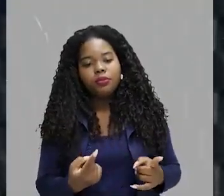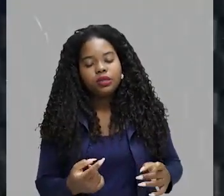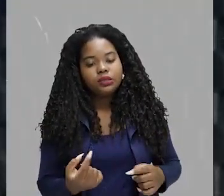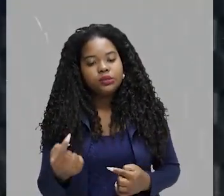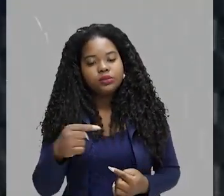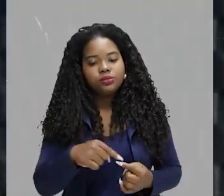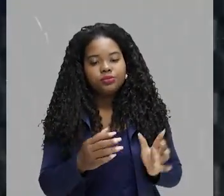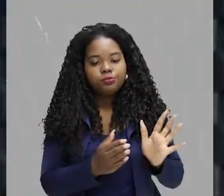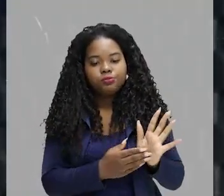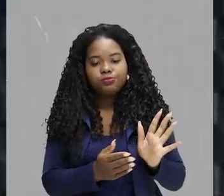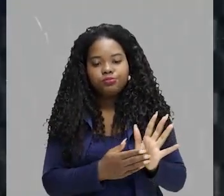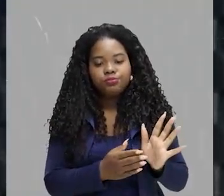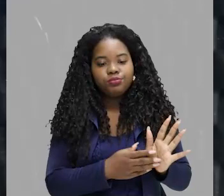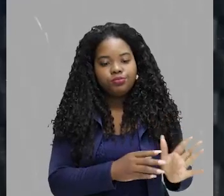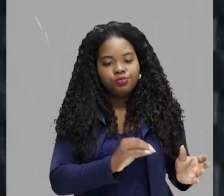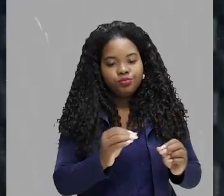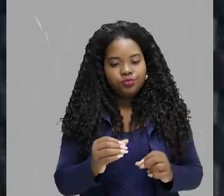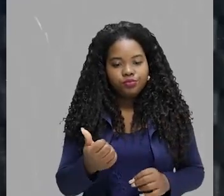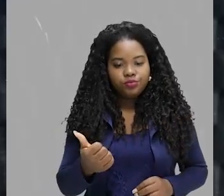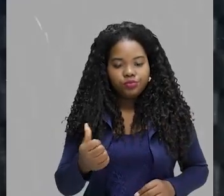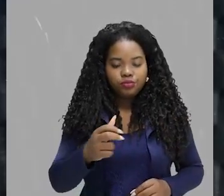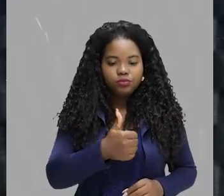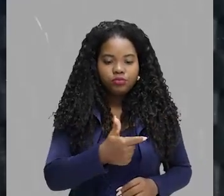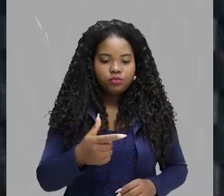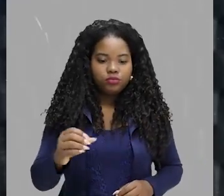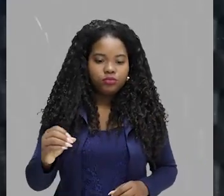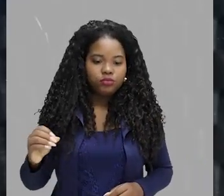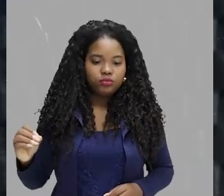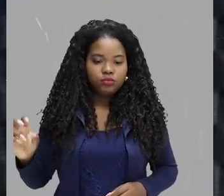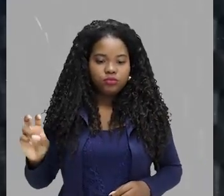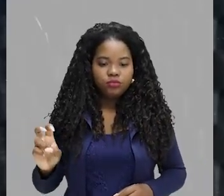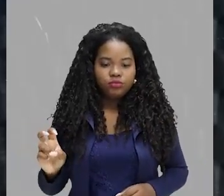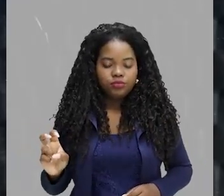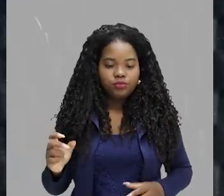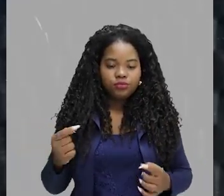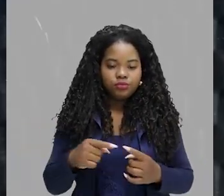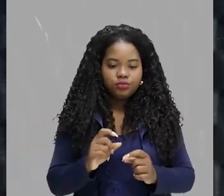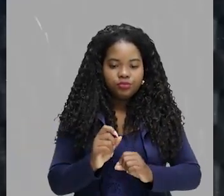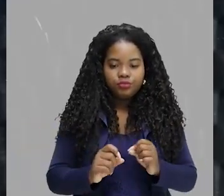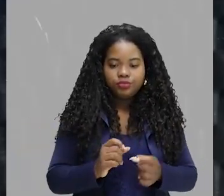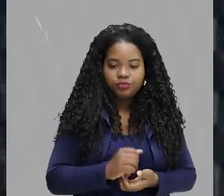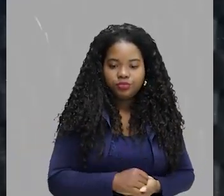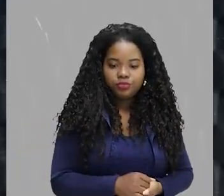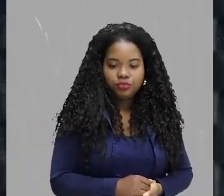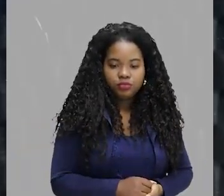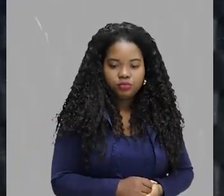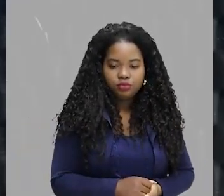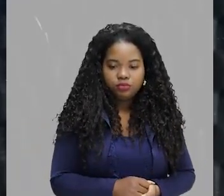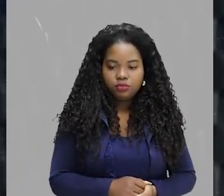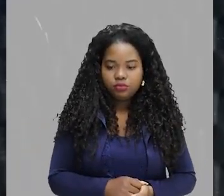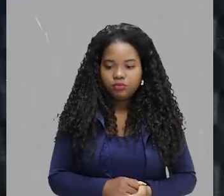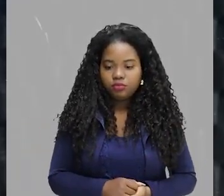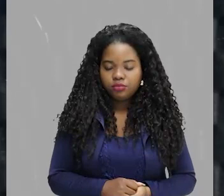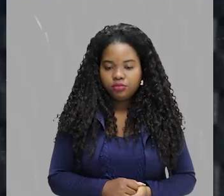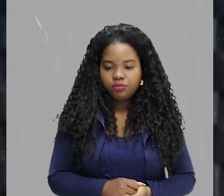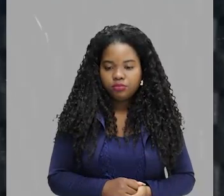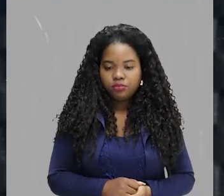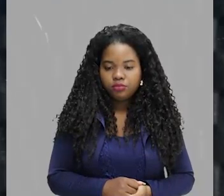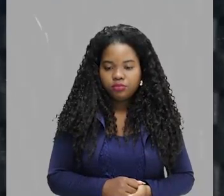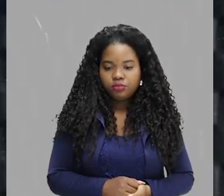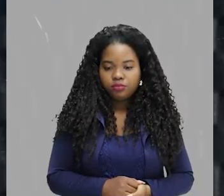metas elas começaram a entrar em vigor em 2005. Tá? O objetivo desse protocolo, chamado Protocolo de Quioto, era